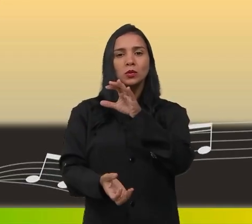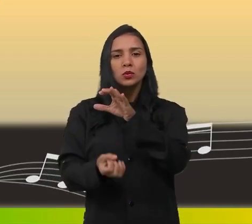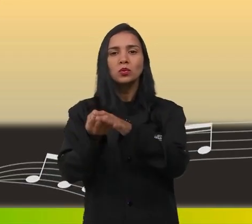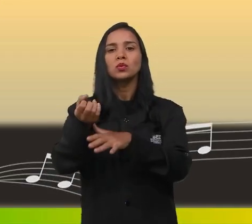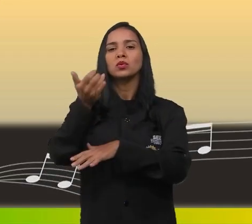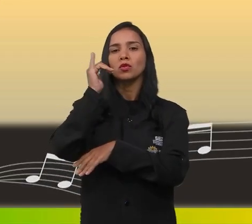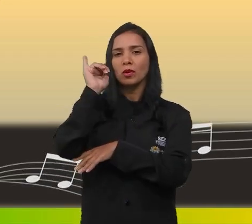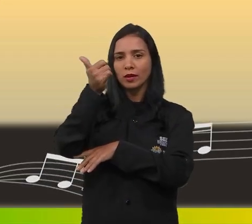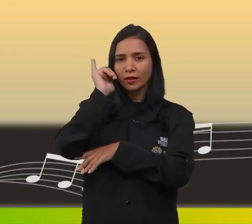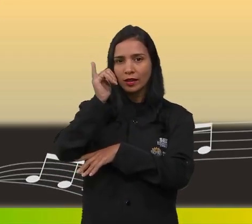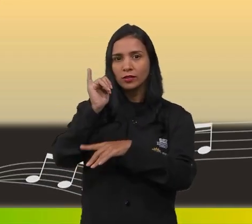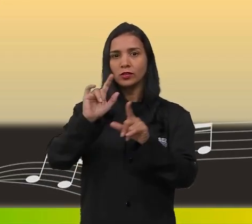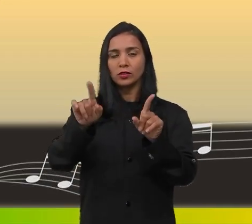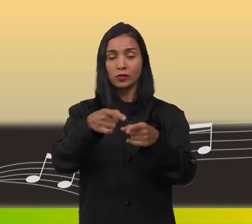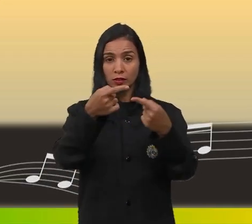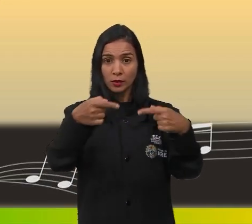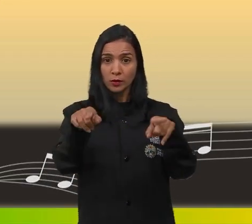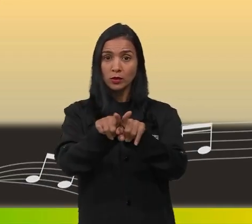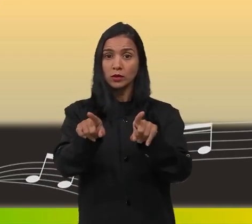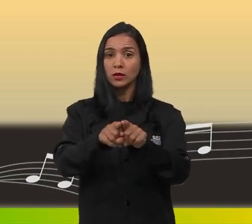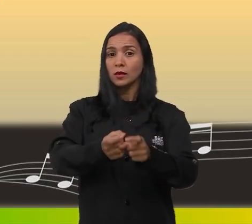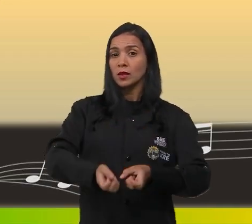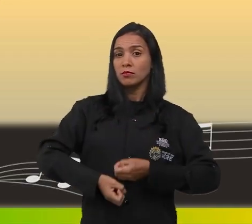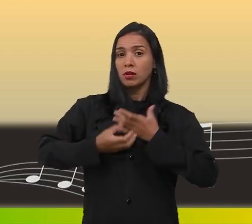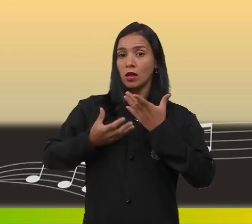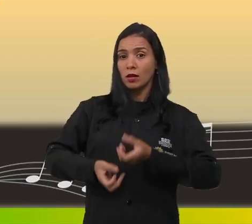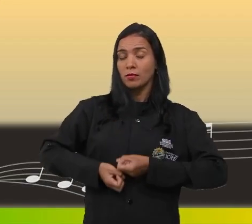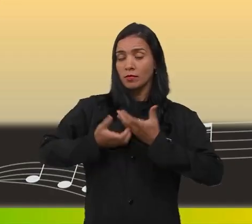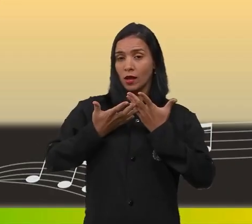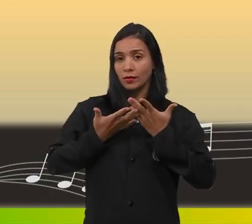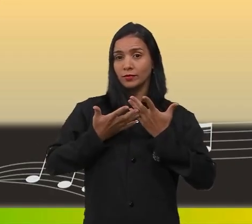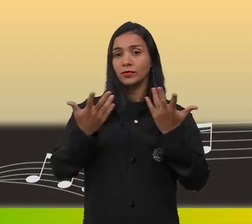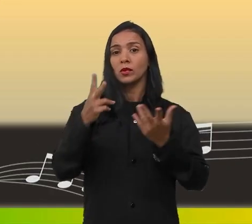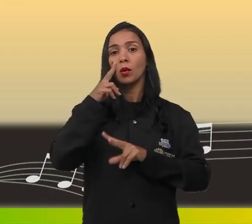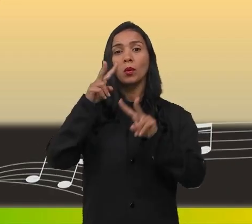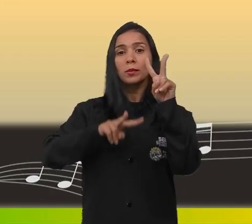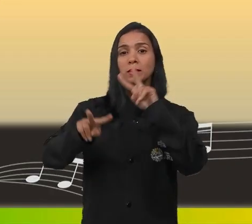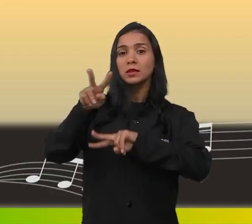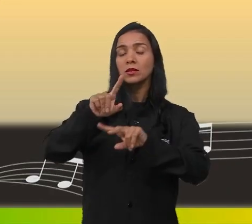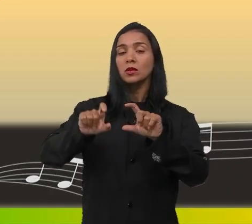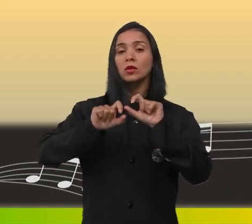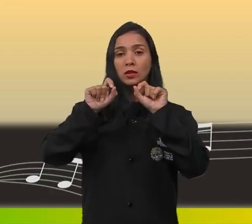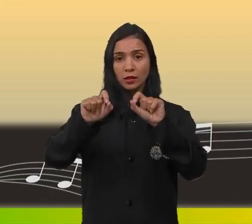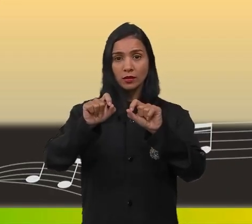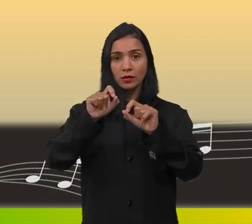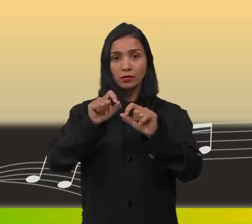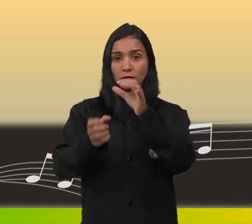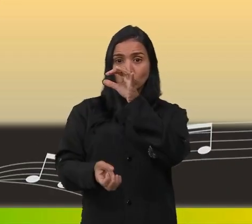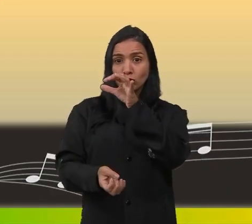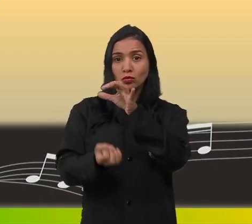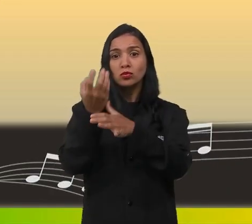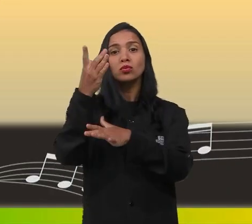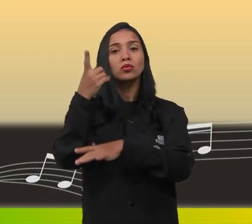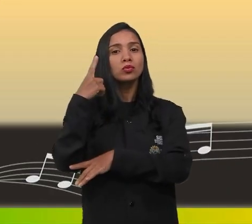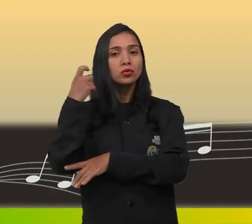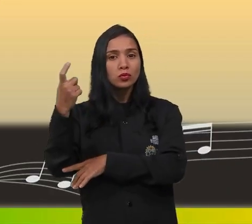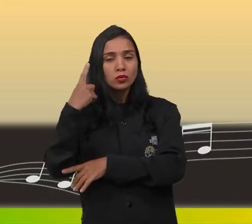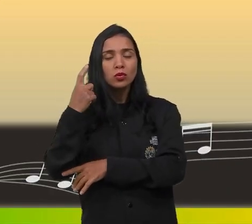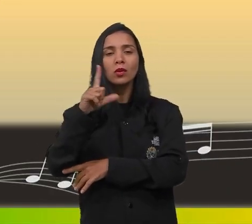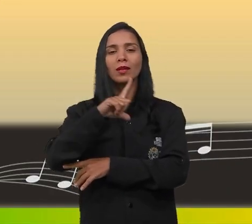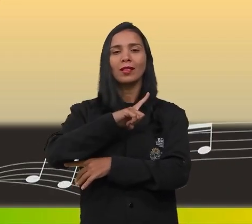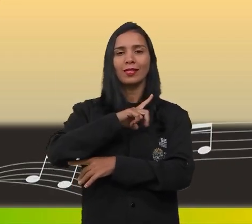a expressividade. Então, a gente observou aí que a formação dos sons são ali os